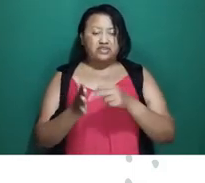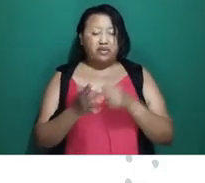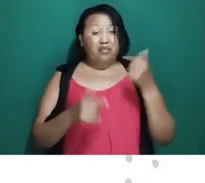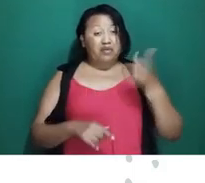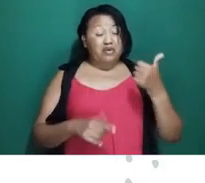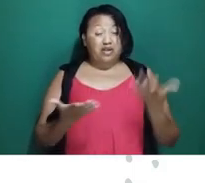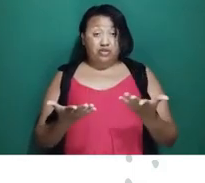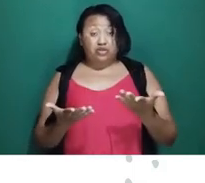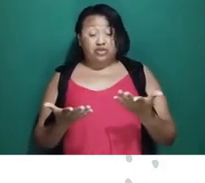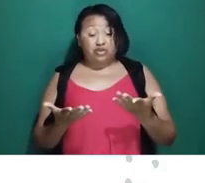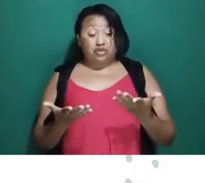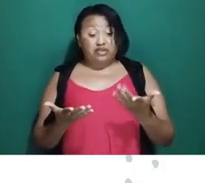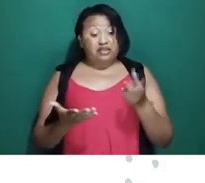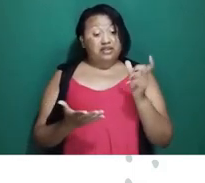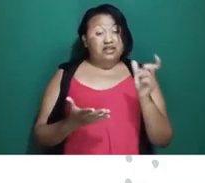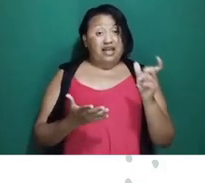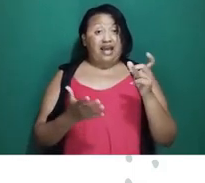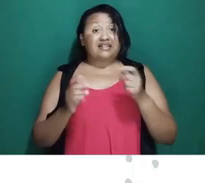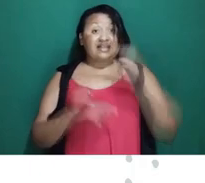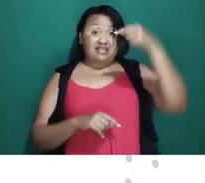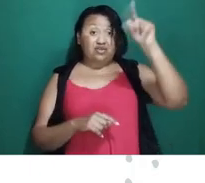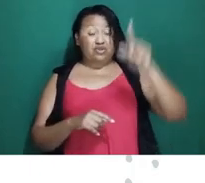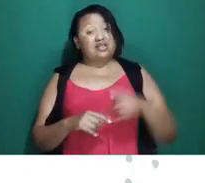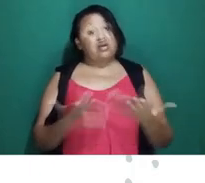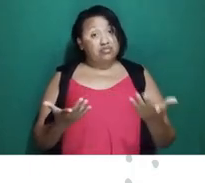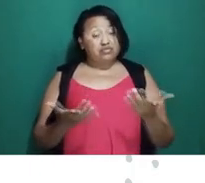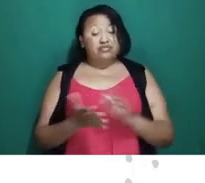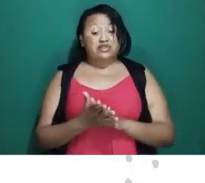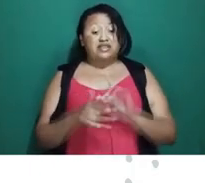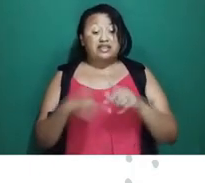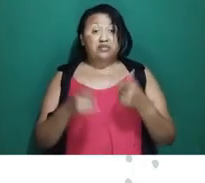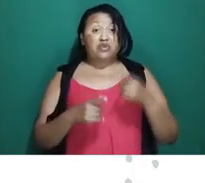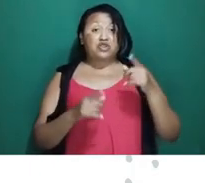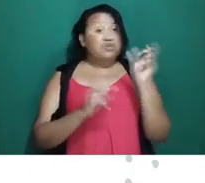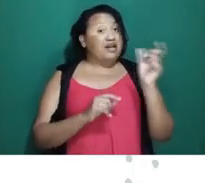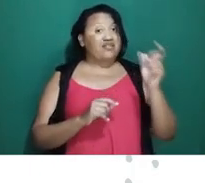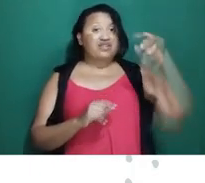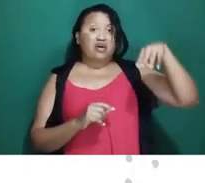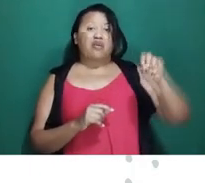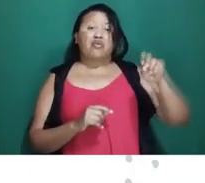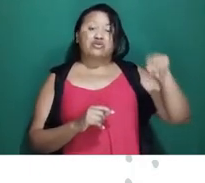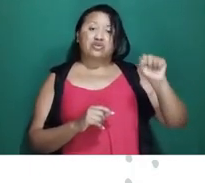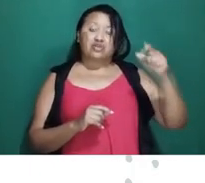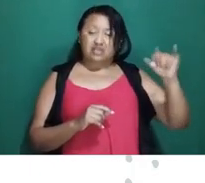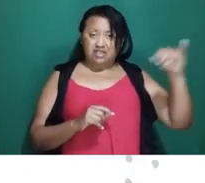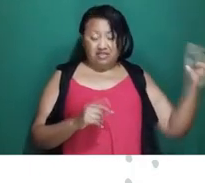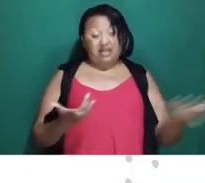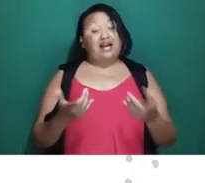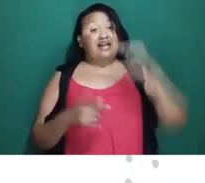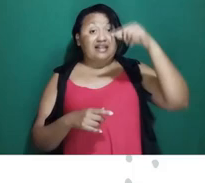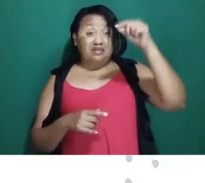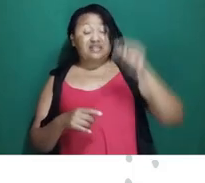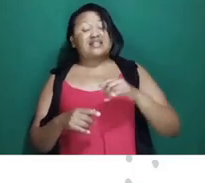e segundo de palavras monossílabas né primeiramente é acentuação gráfica ela existe em língua portuguesa